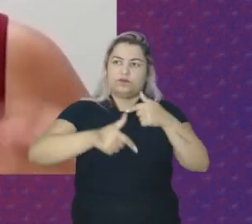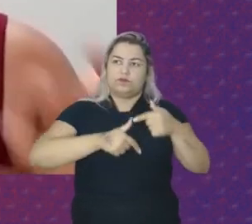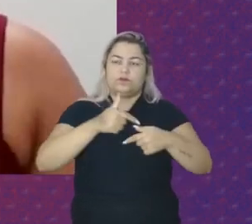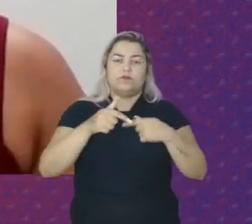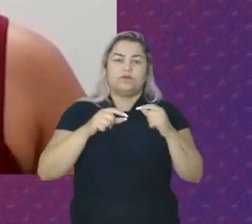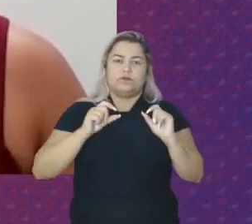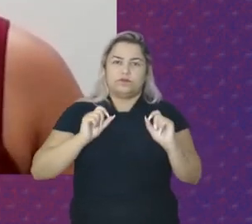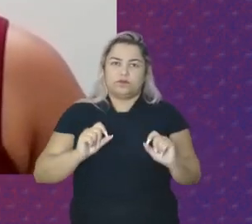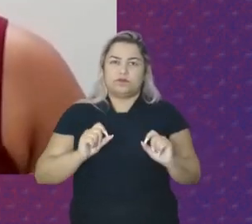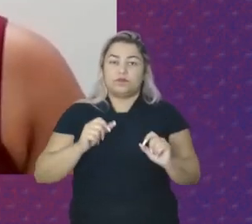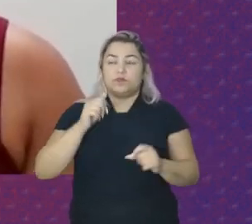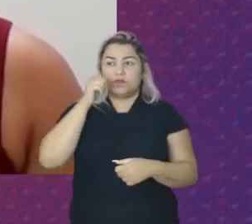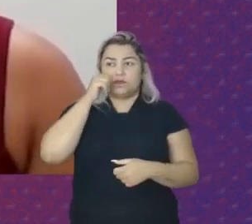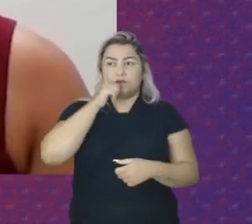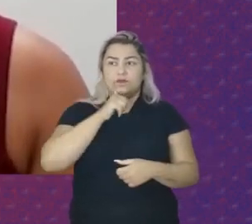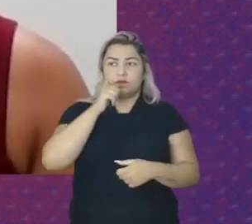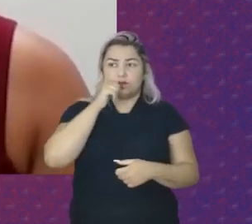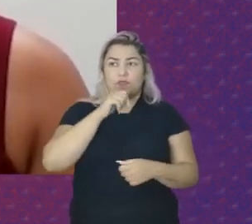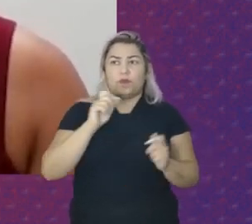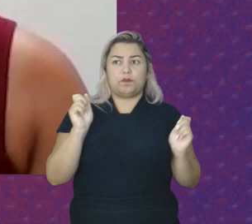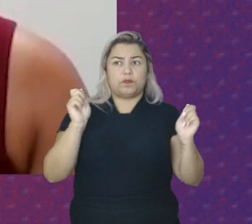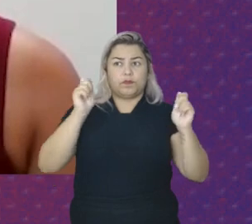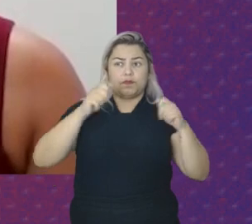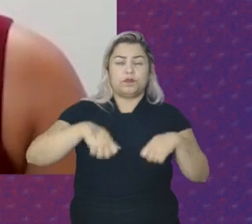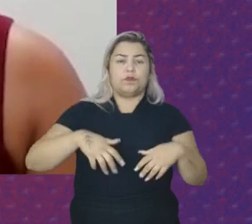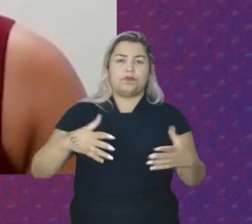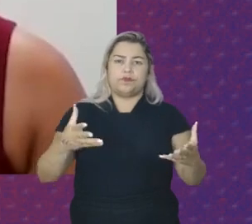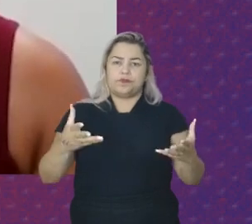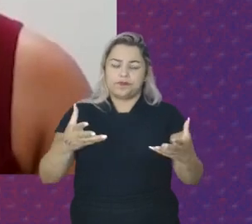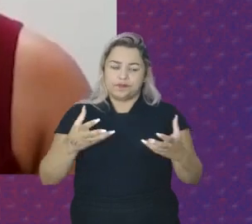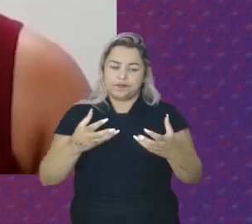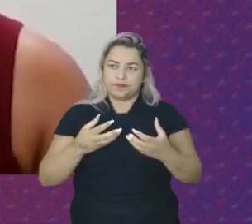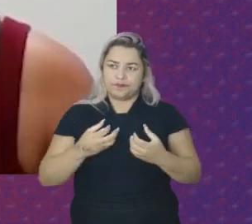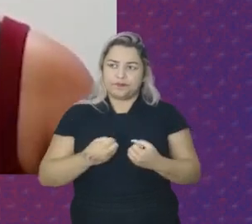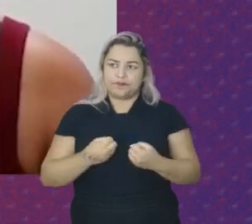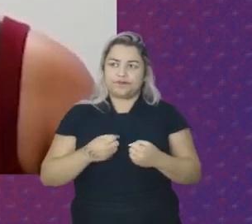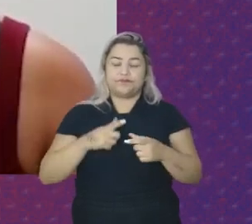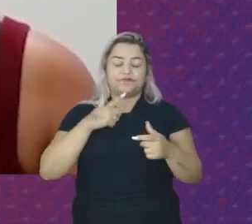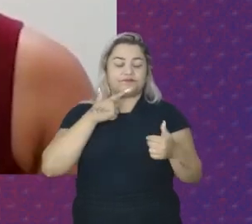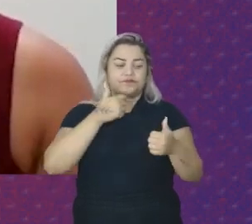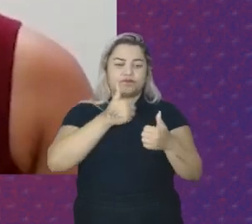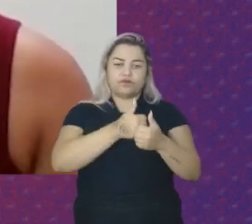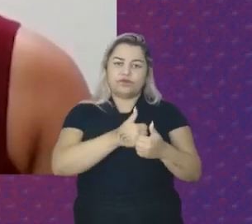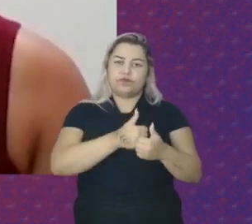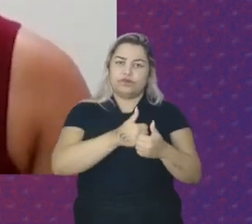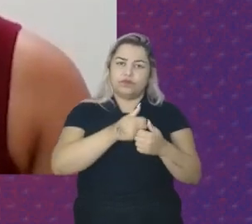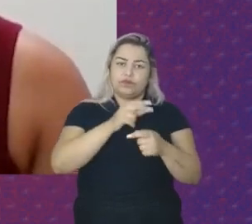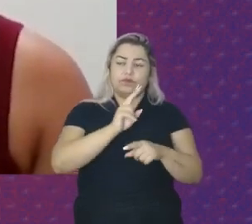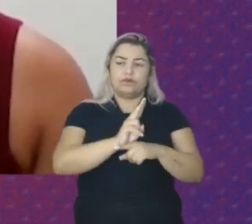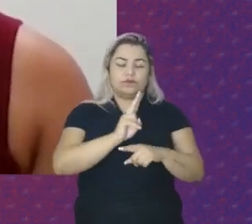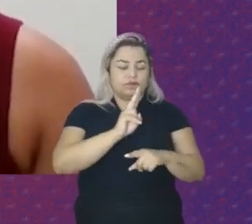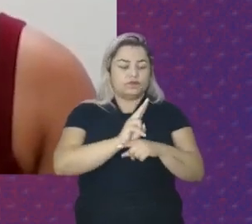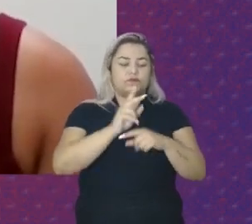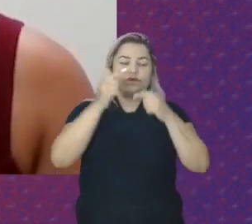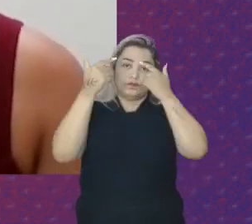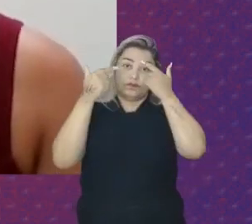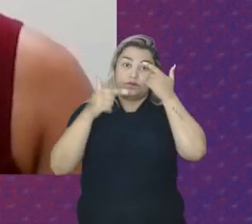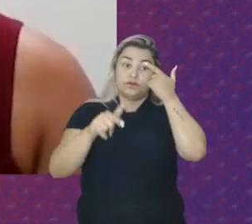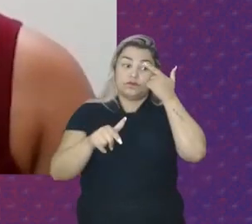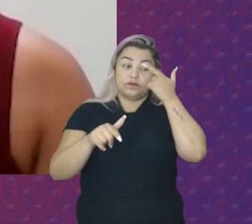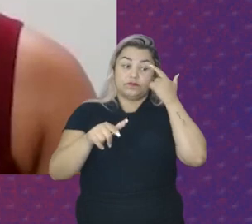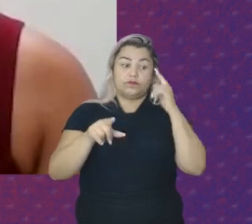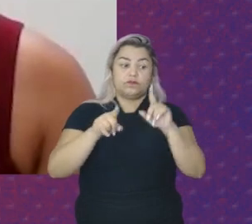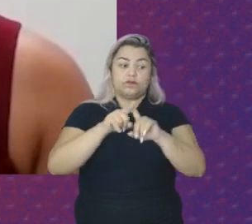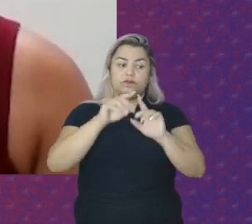com essas mulheres que precisam ter o acolhimento e o acompanhamento dos agentes de segurança para garantir que essas